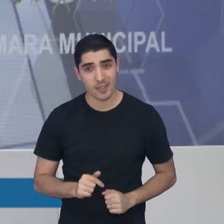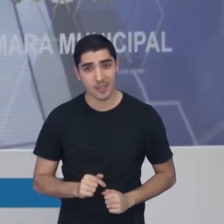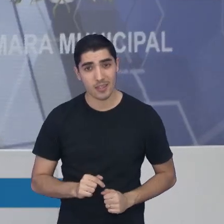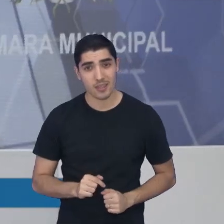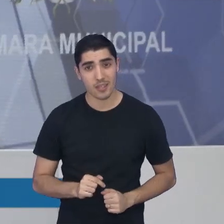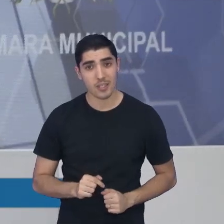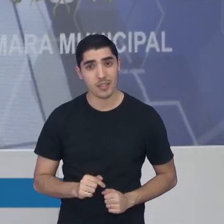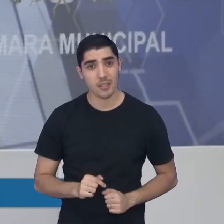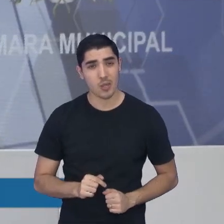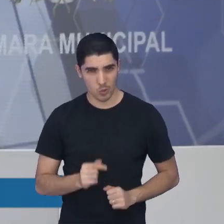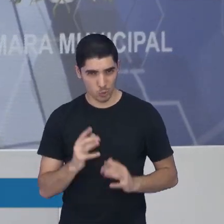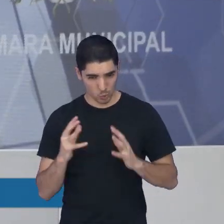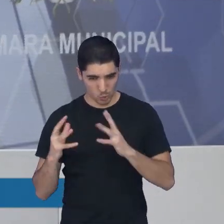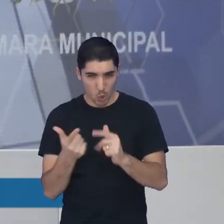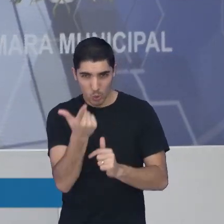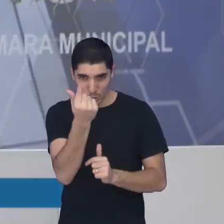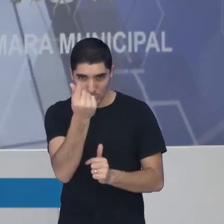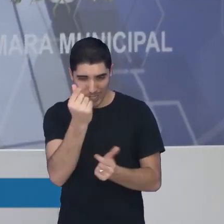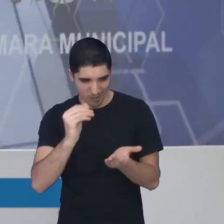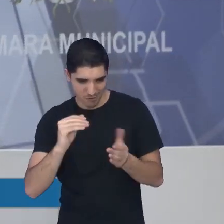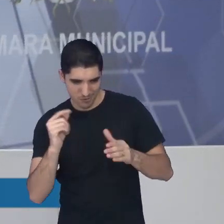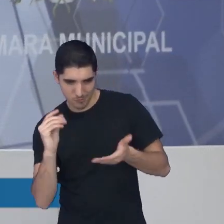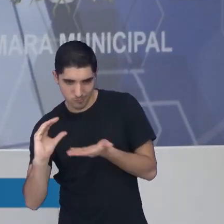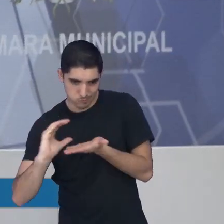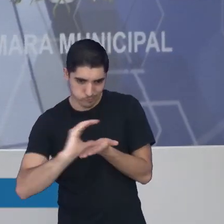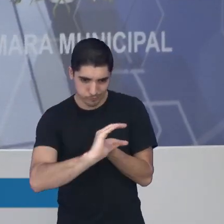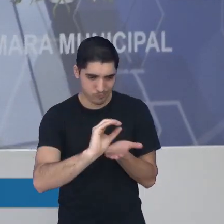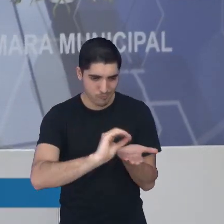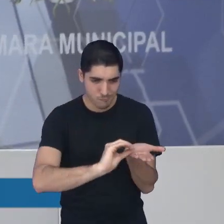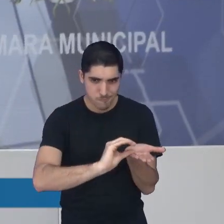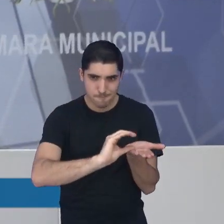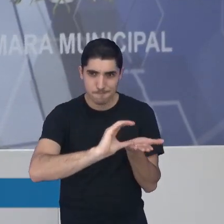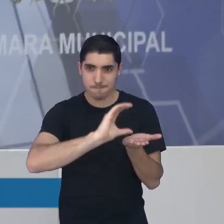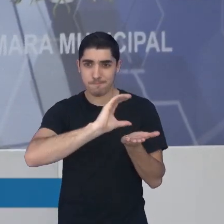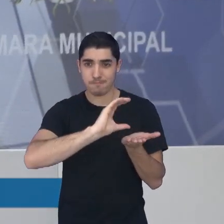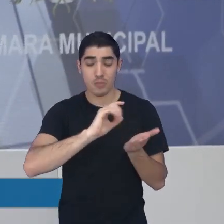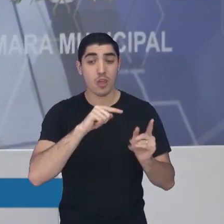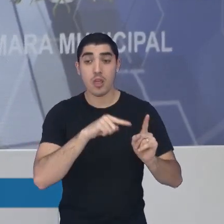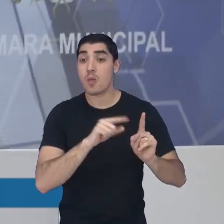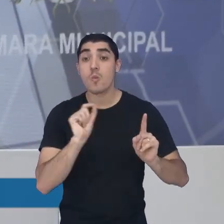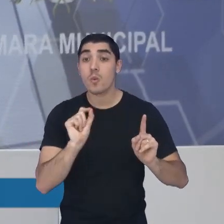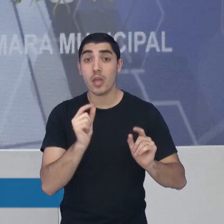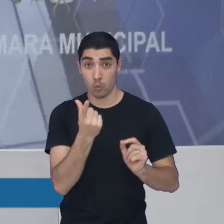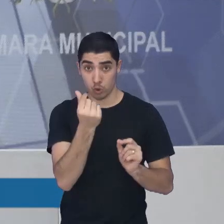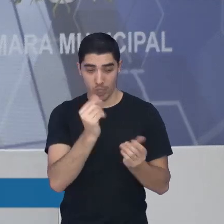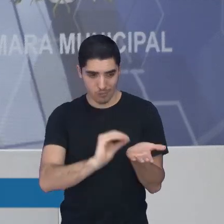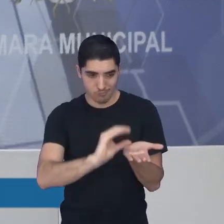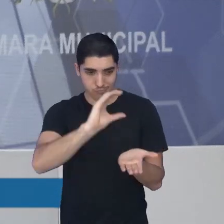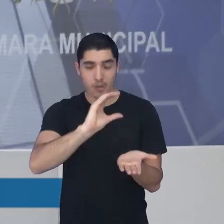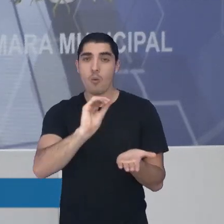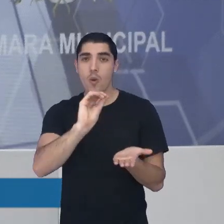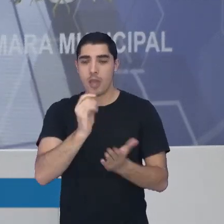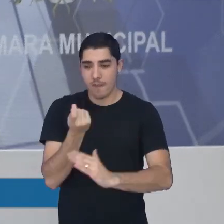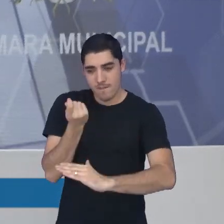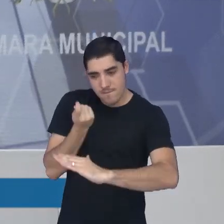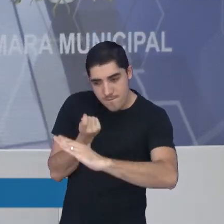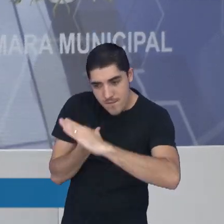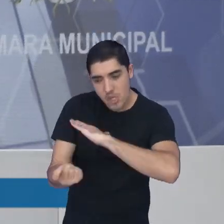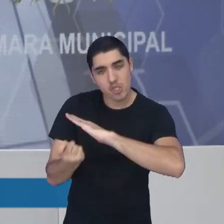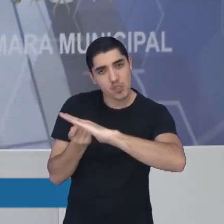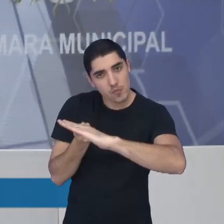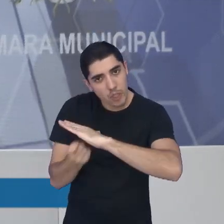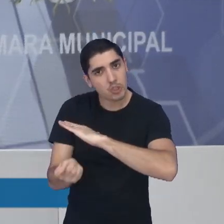Todo o superávit que nós temos, obrigatoriamente, é revertido em investimentos na nossa